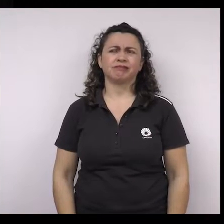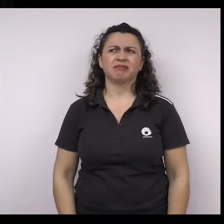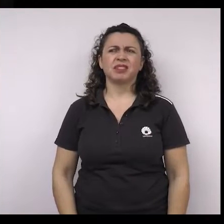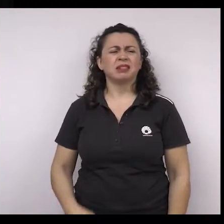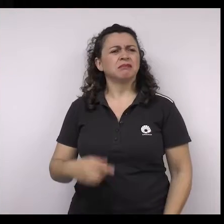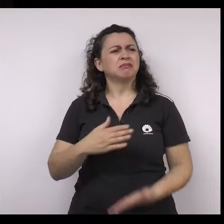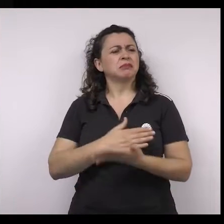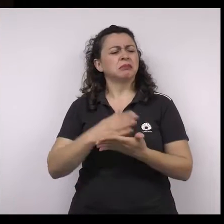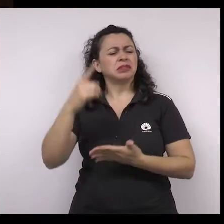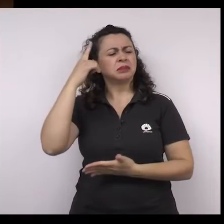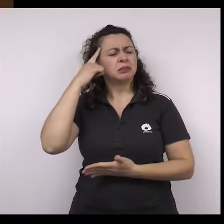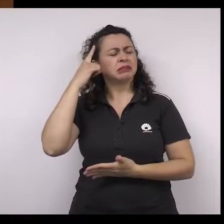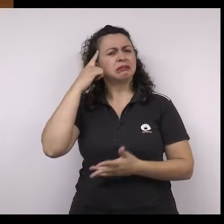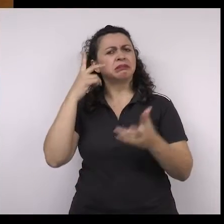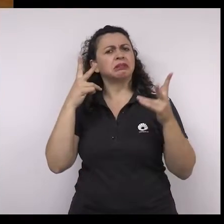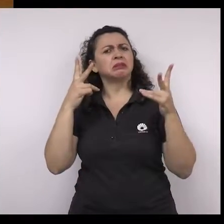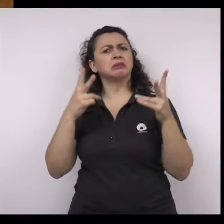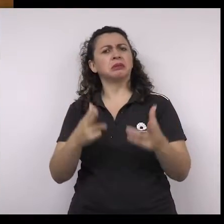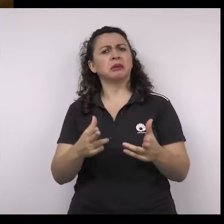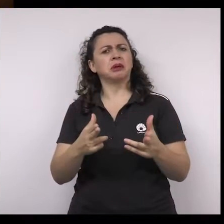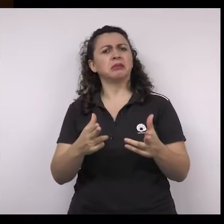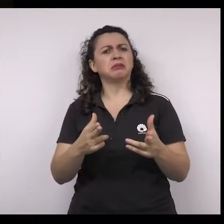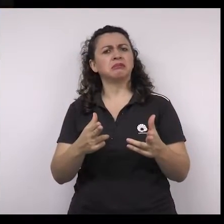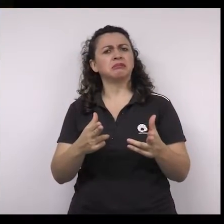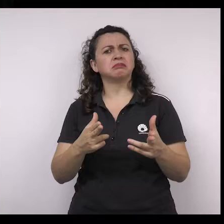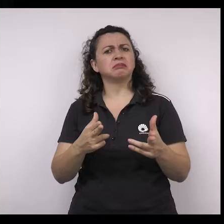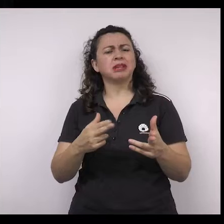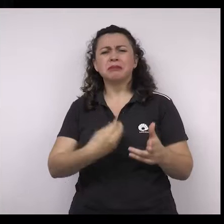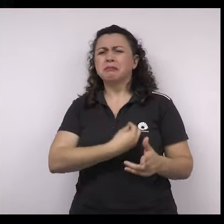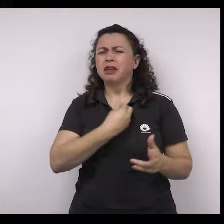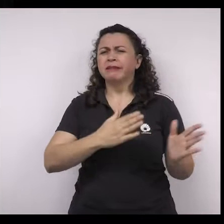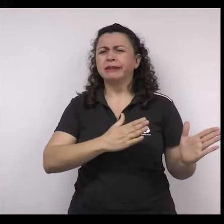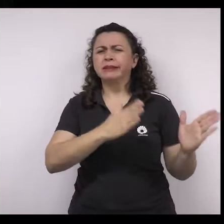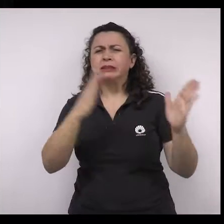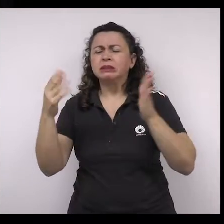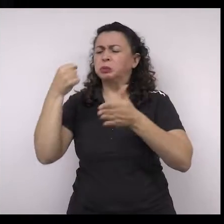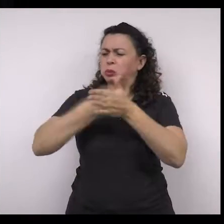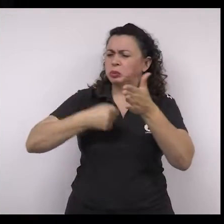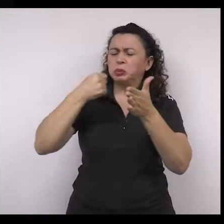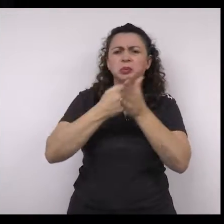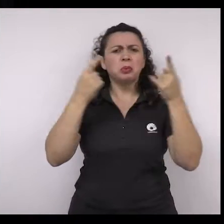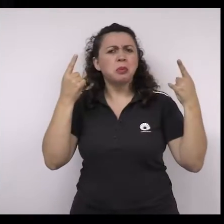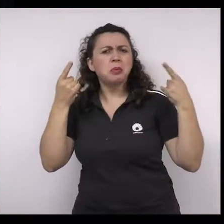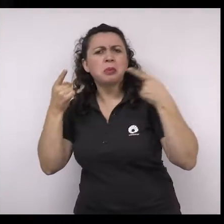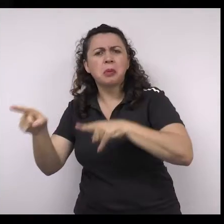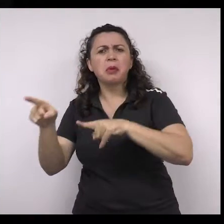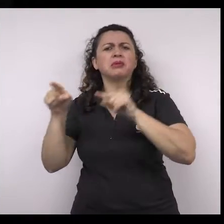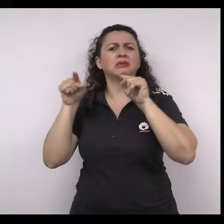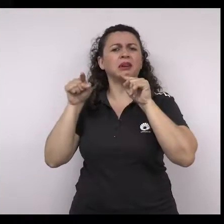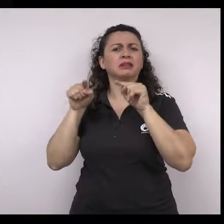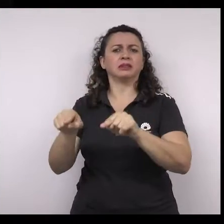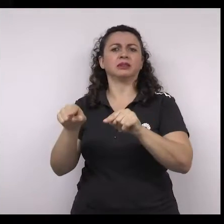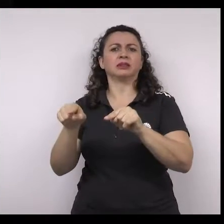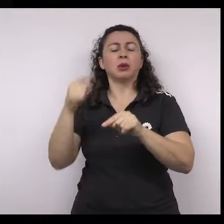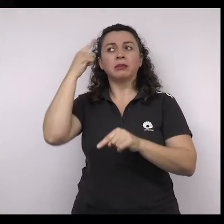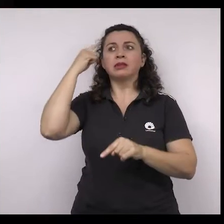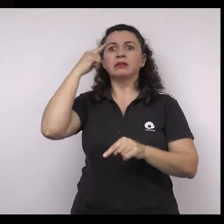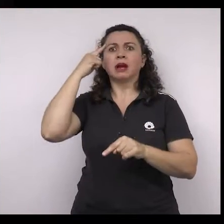Começo a achar a mesma coisa. A vida inteira eu lutei contra essa ideia. Eu